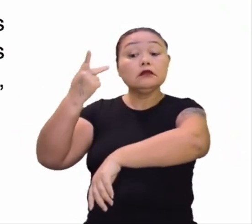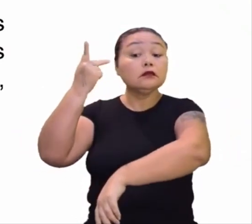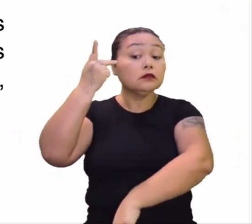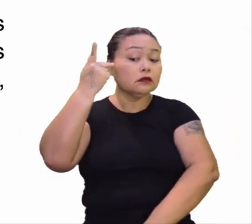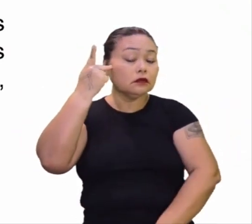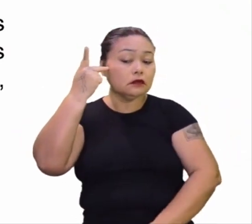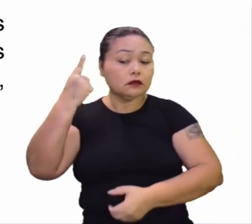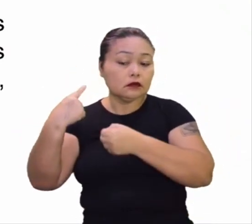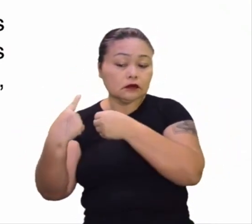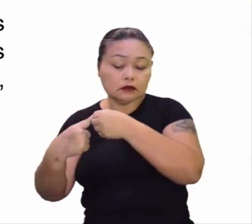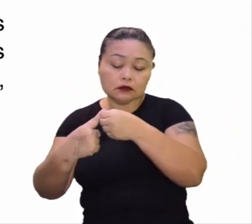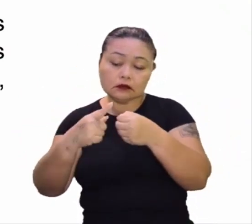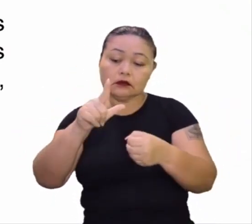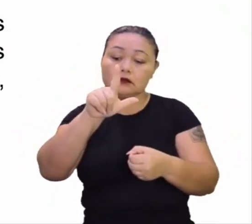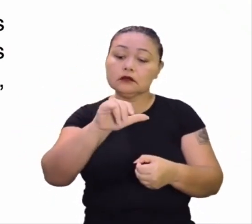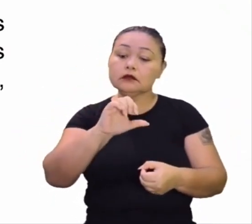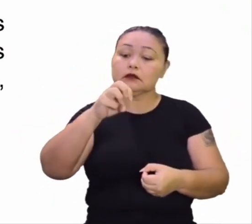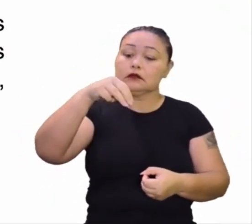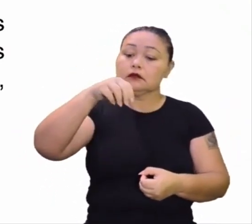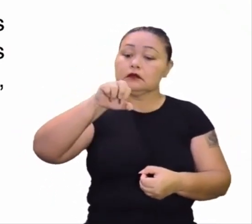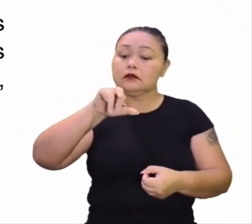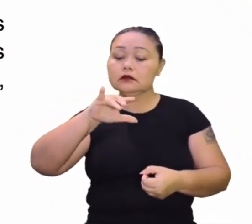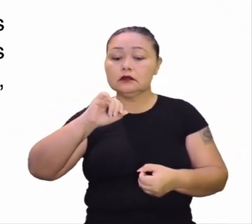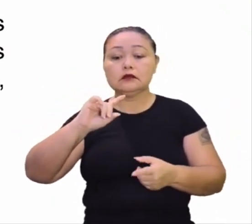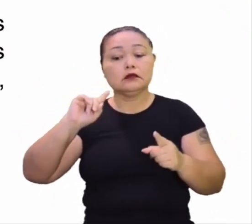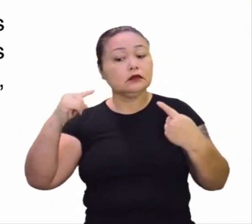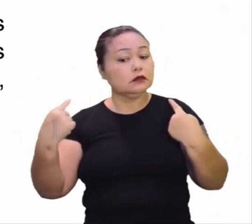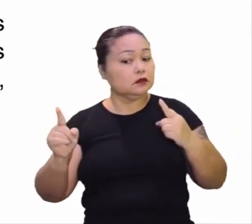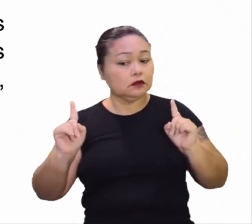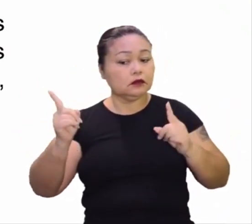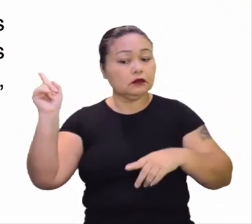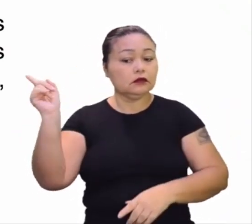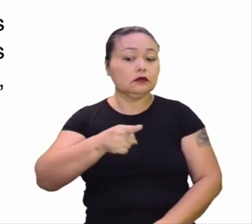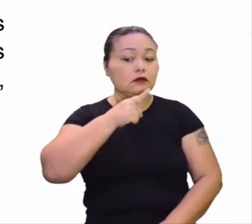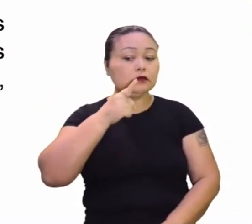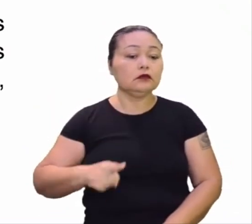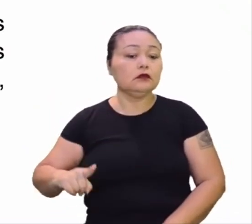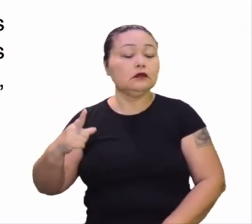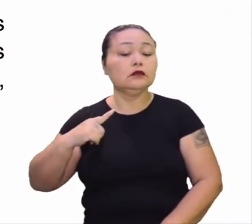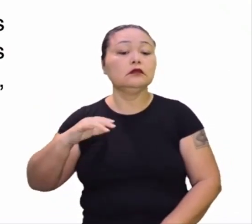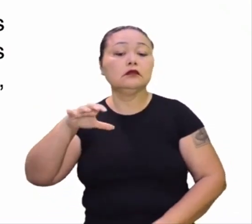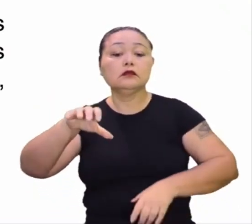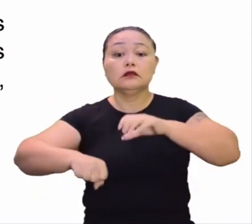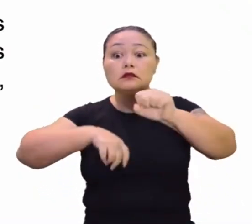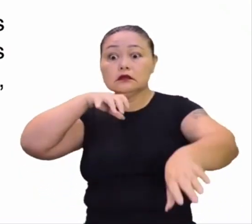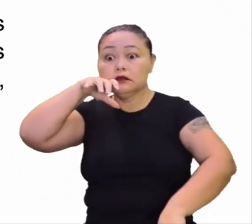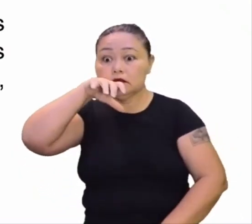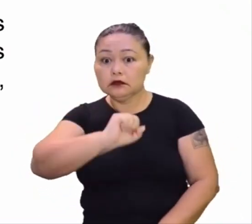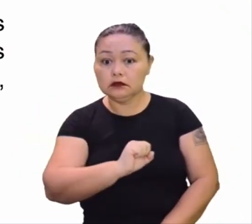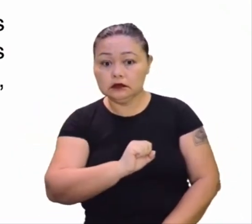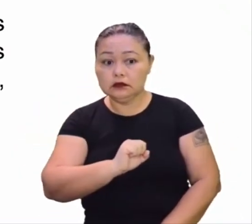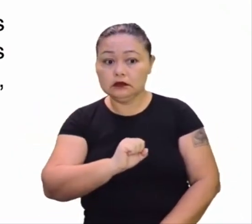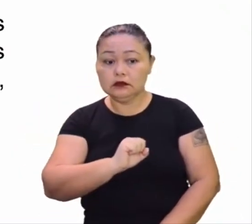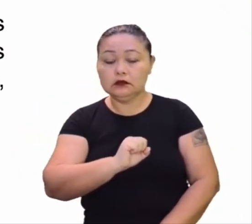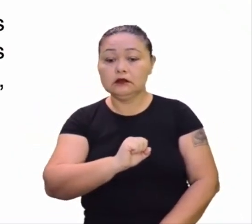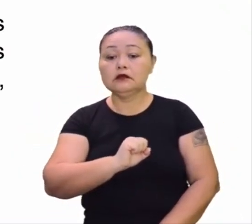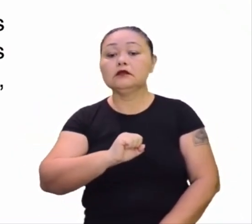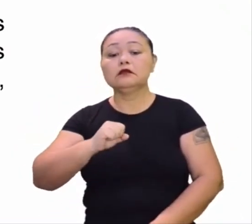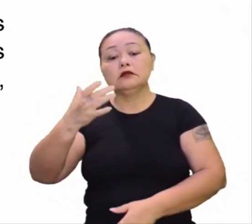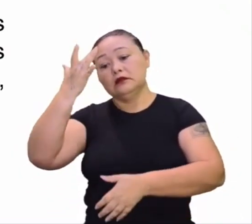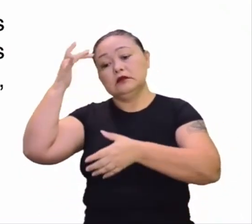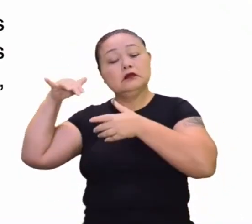em Rondônia. Okay? Então não pode ser aqui, não é ao contrário, não. Não. A colonização foi acelerada